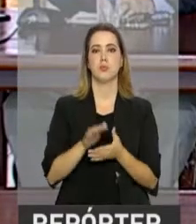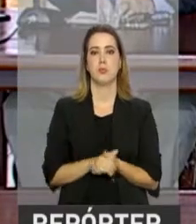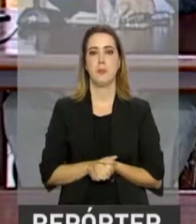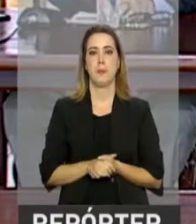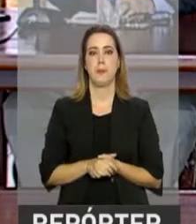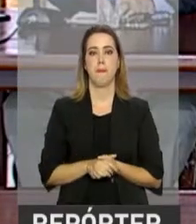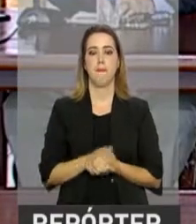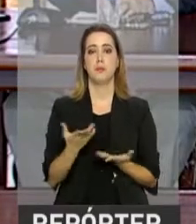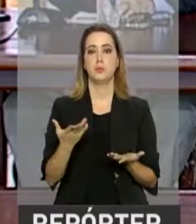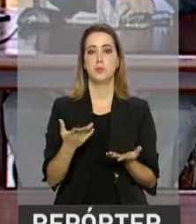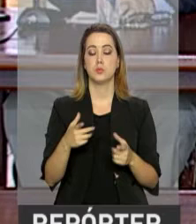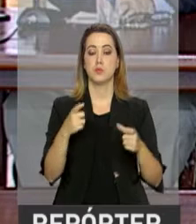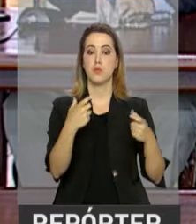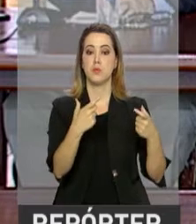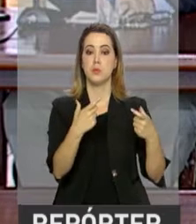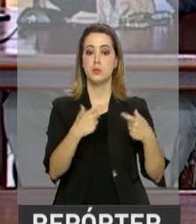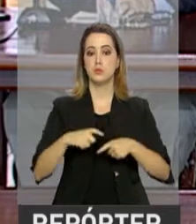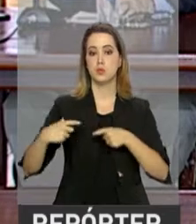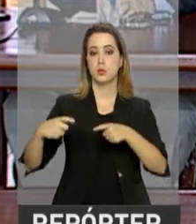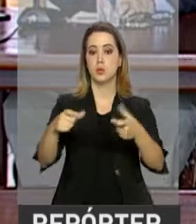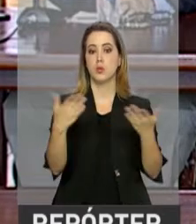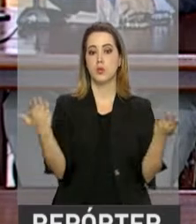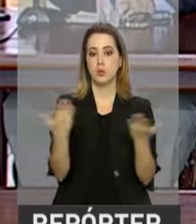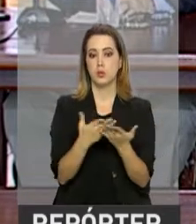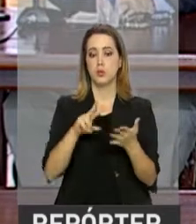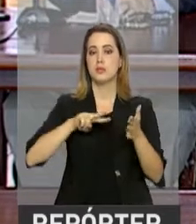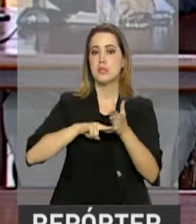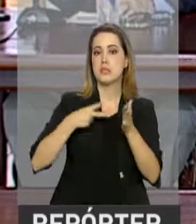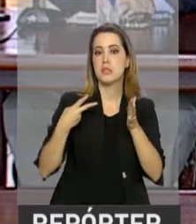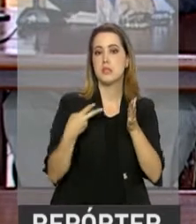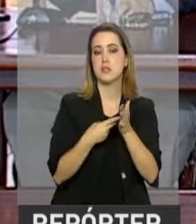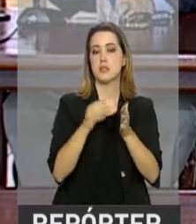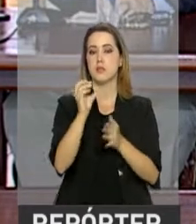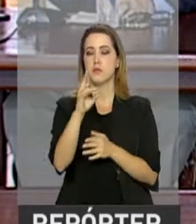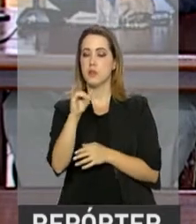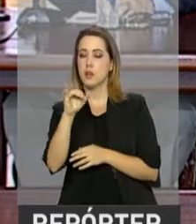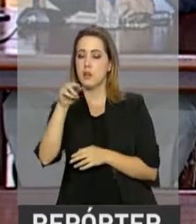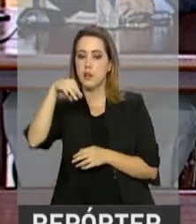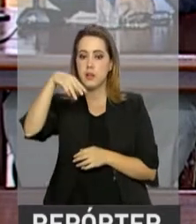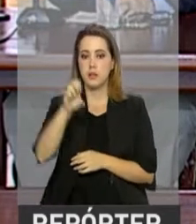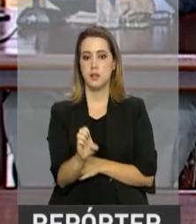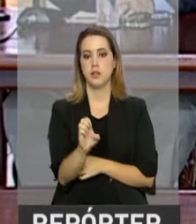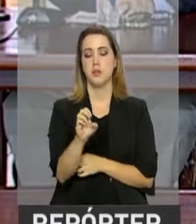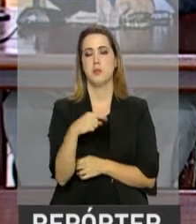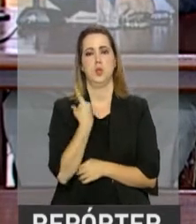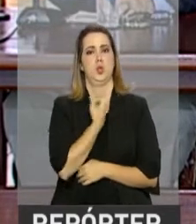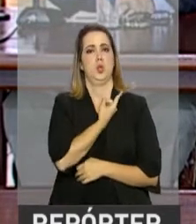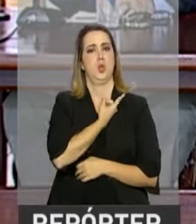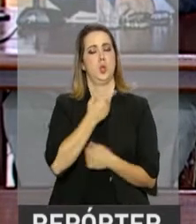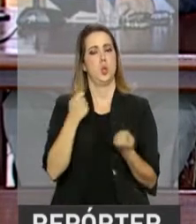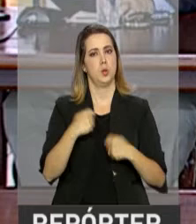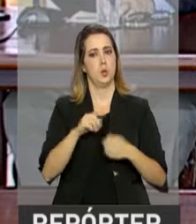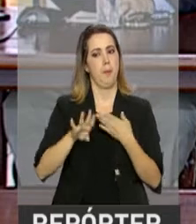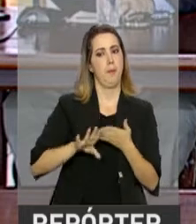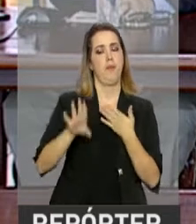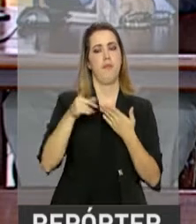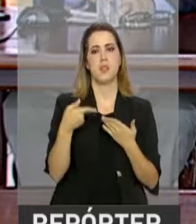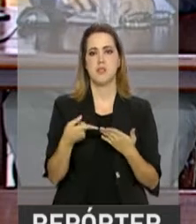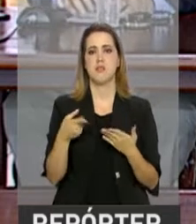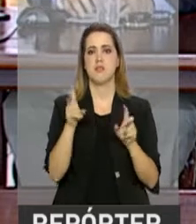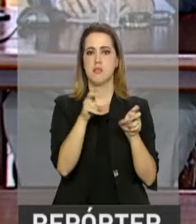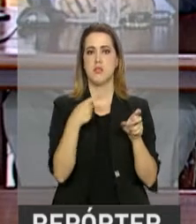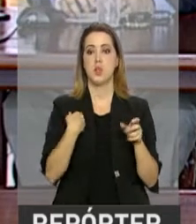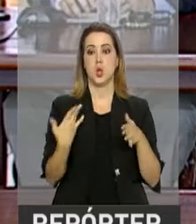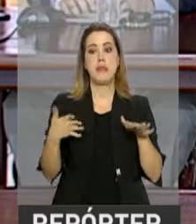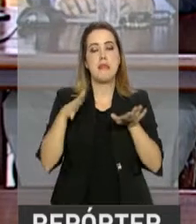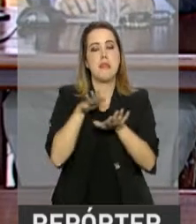Fronteira passou a ser sinônimo de crime, né, hoje. Nós temos que eliminar isso. Fronteira tem que ser um fator de